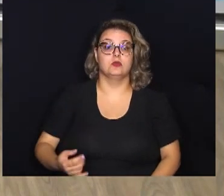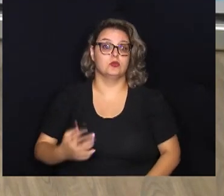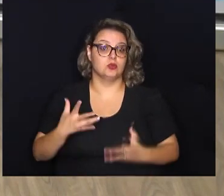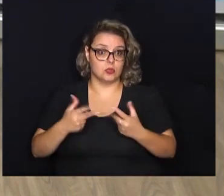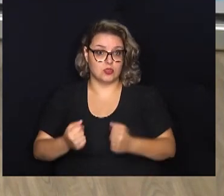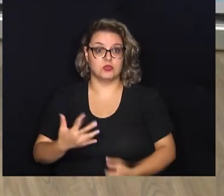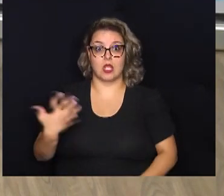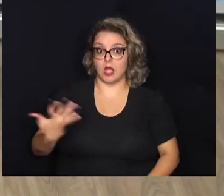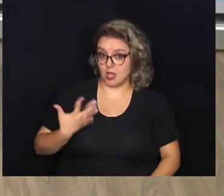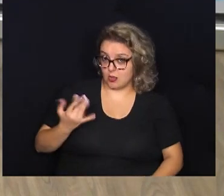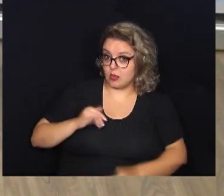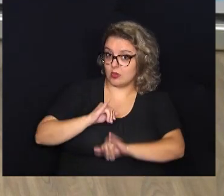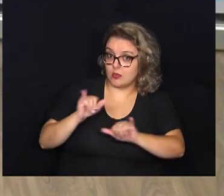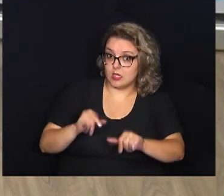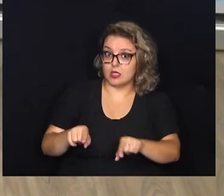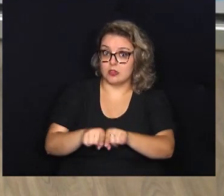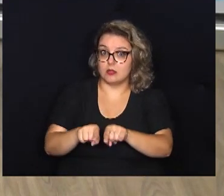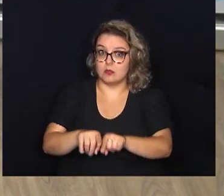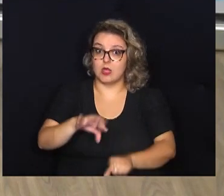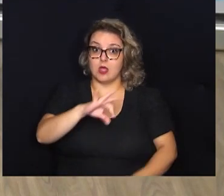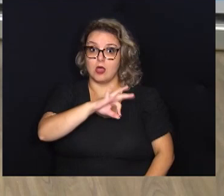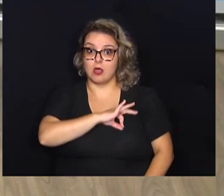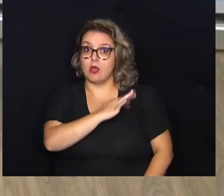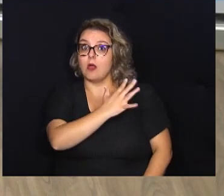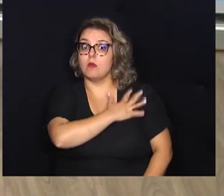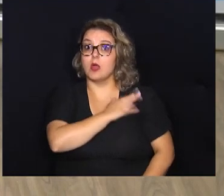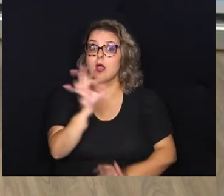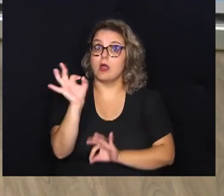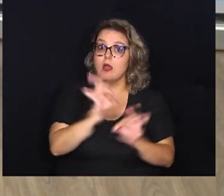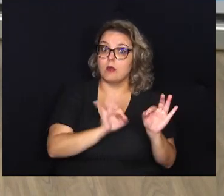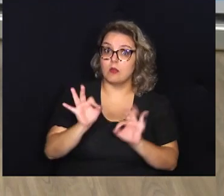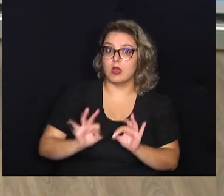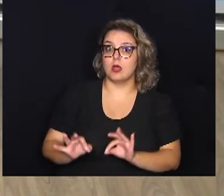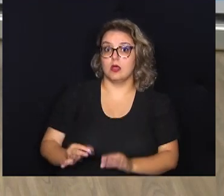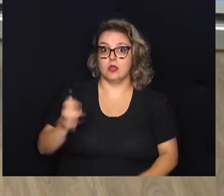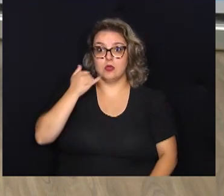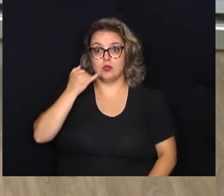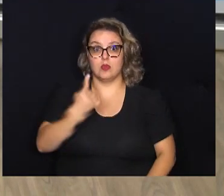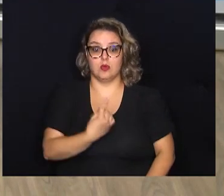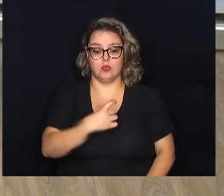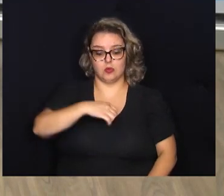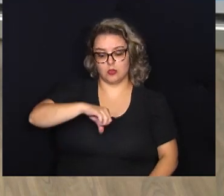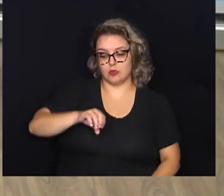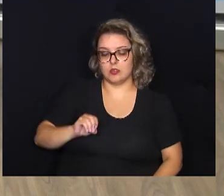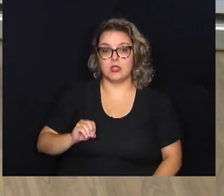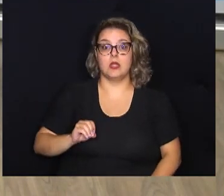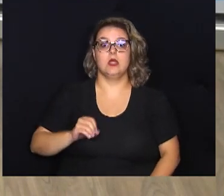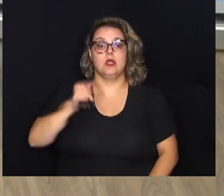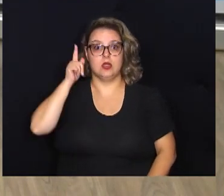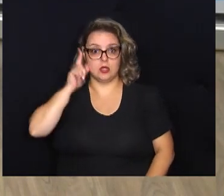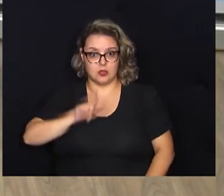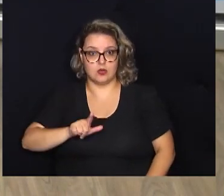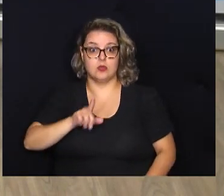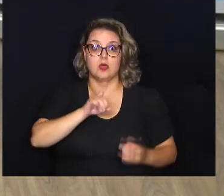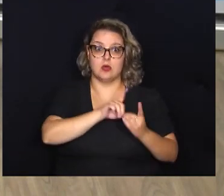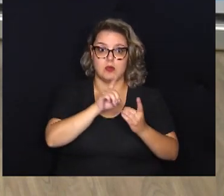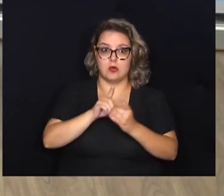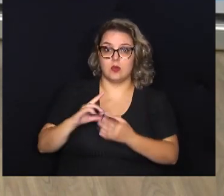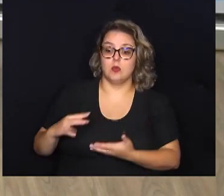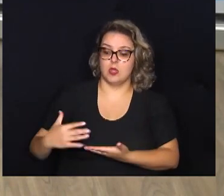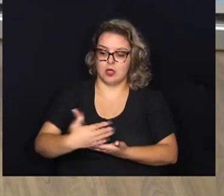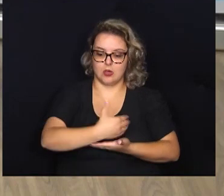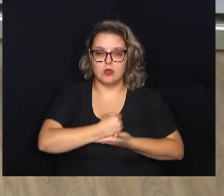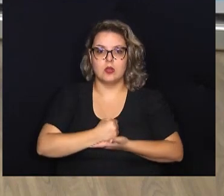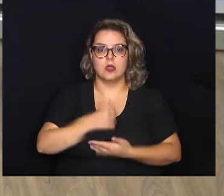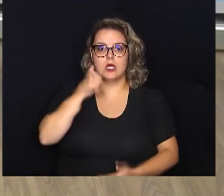Luana passou, também a Polícia Militar está preparada, você liga no 190 e ela consegue atender e acolher